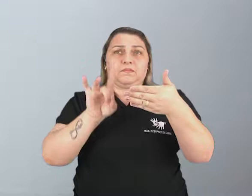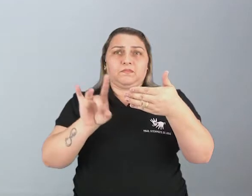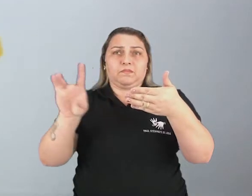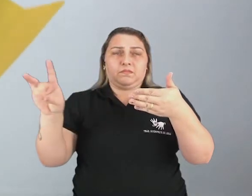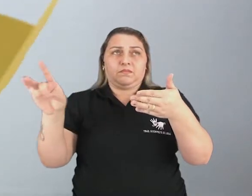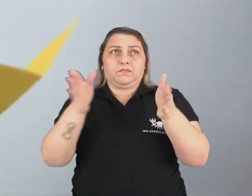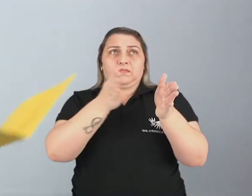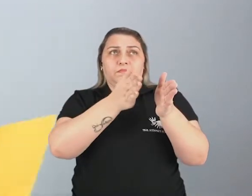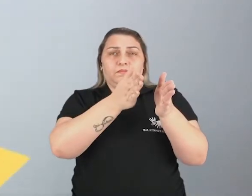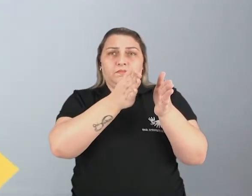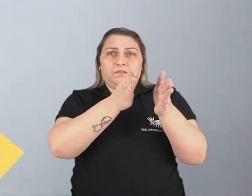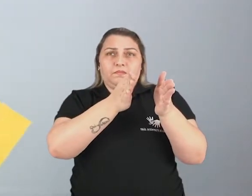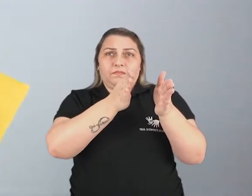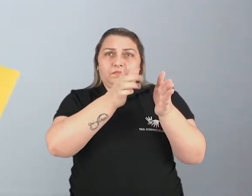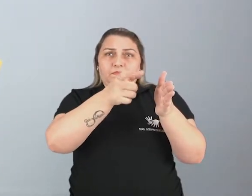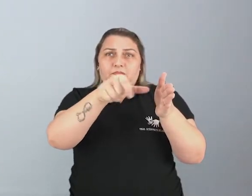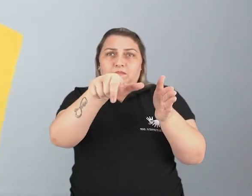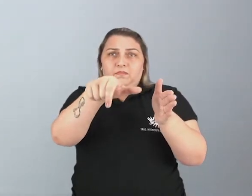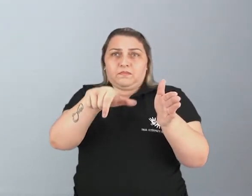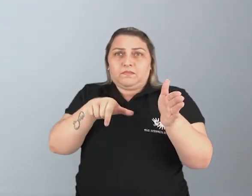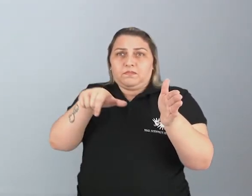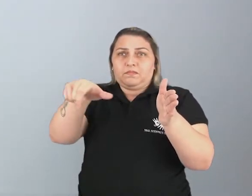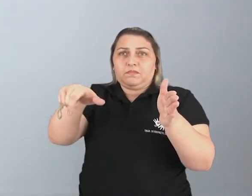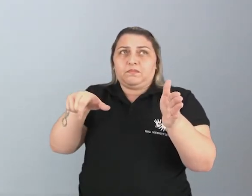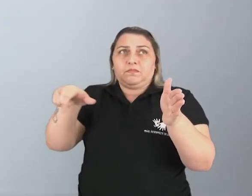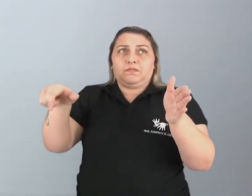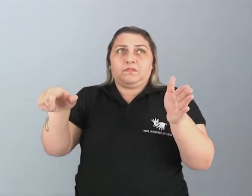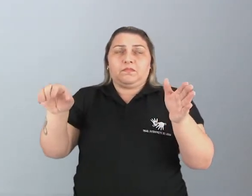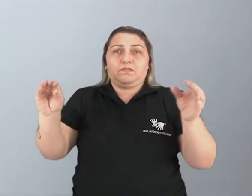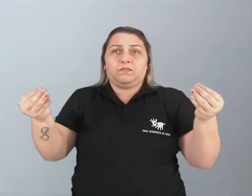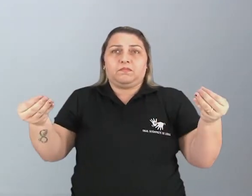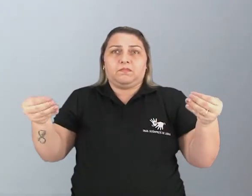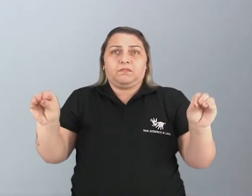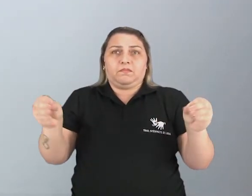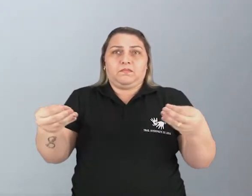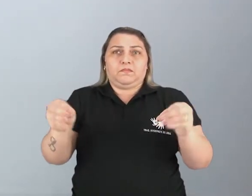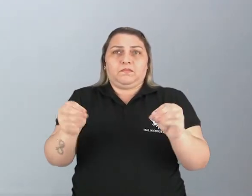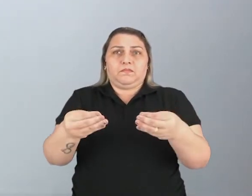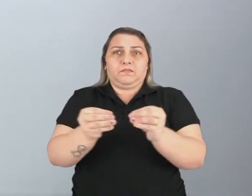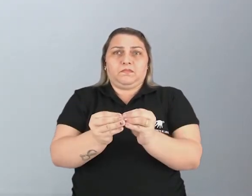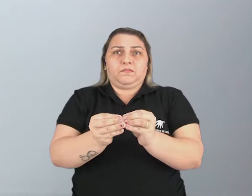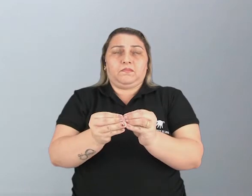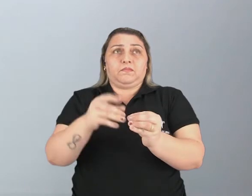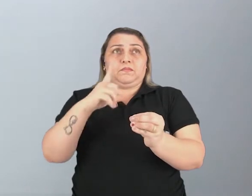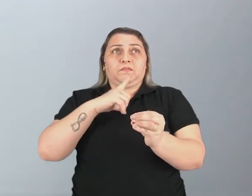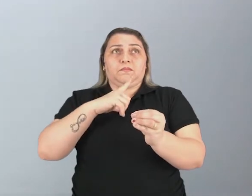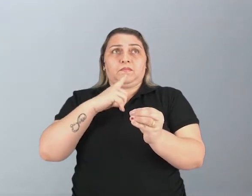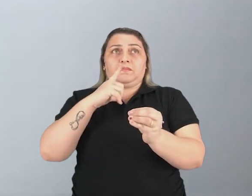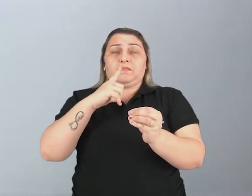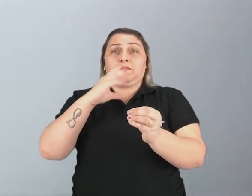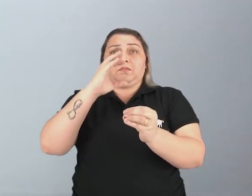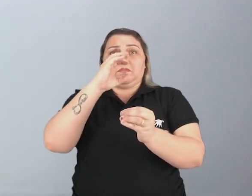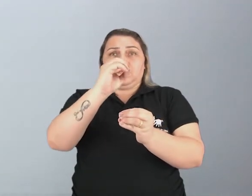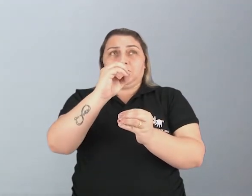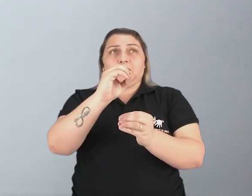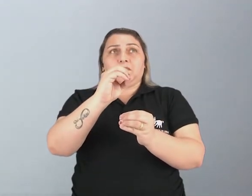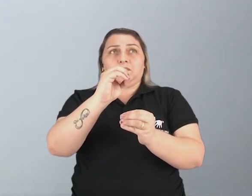dessa daqui, ó, né? Se eu dobrar aqui, eu vou ter o meu